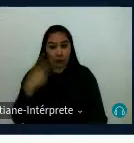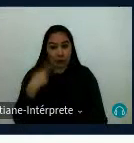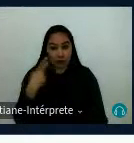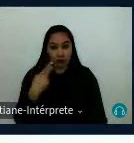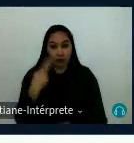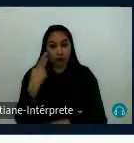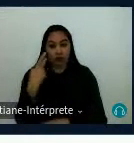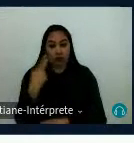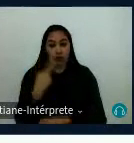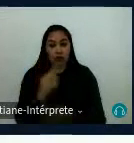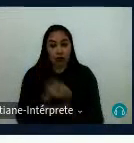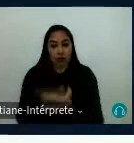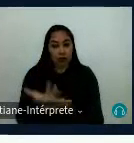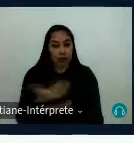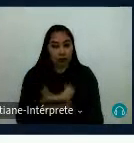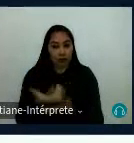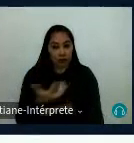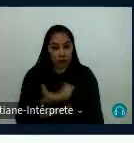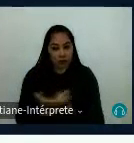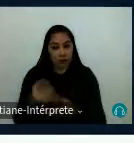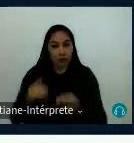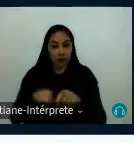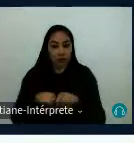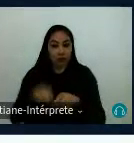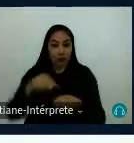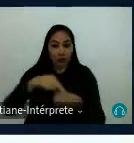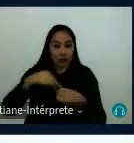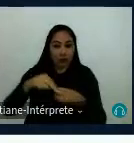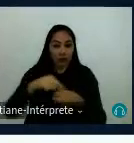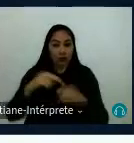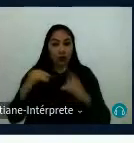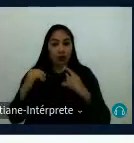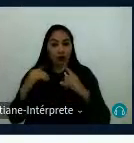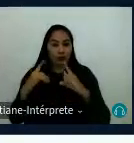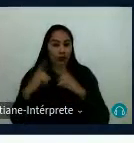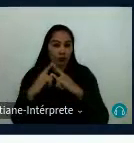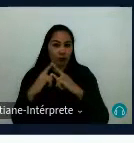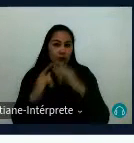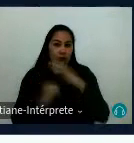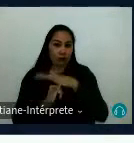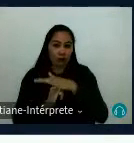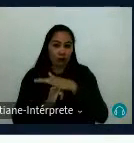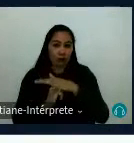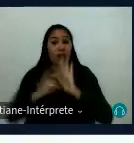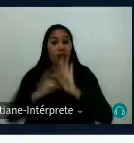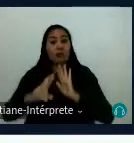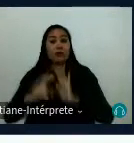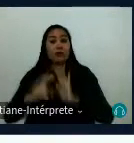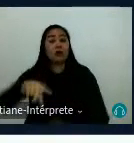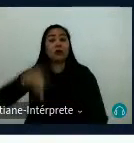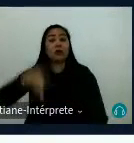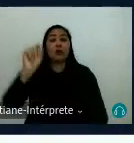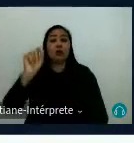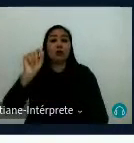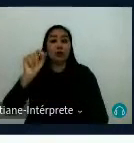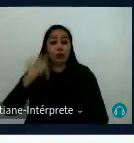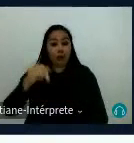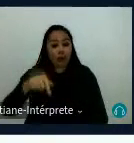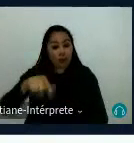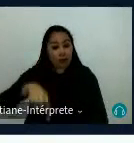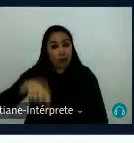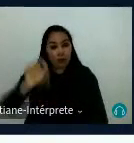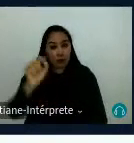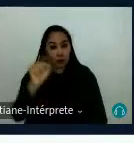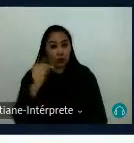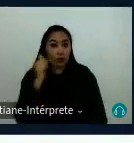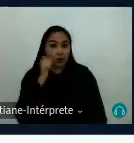alimentar e nutricional do IFE, né, ela representa uma escolha, ela representa essa escolha que ela coloca, né, e